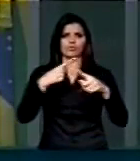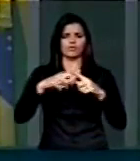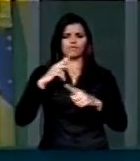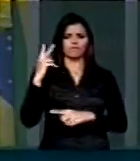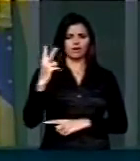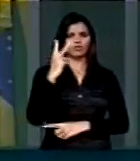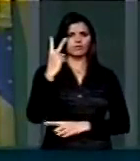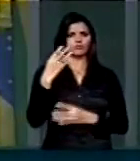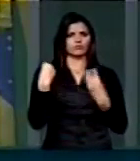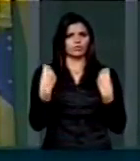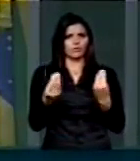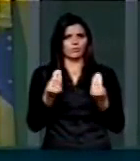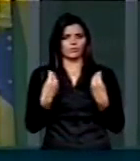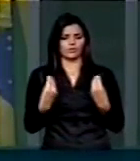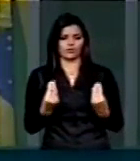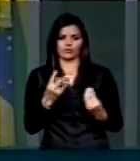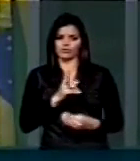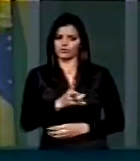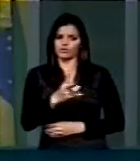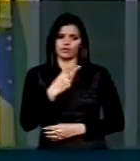que